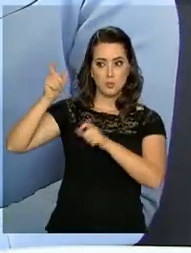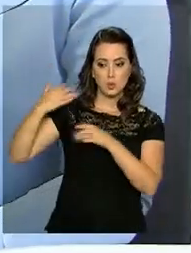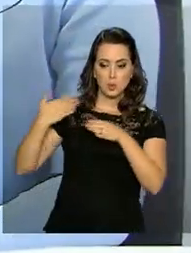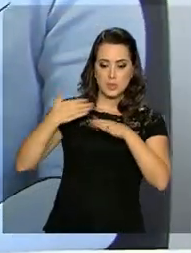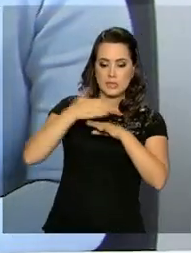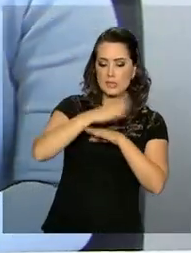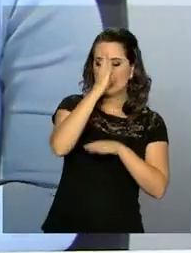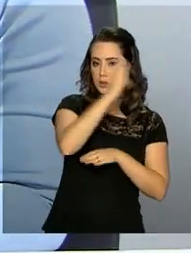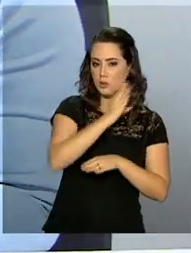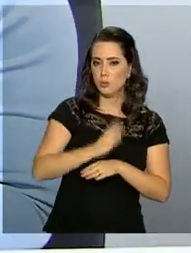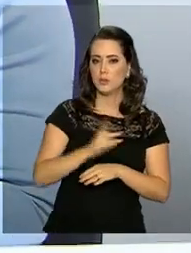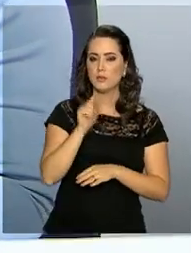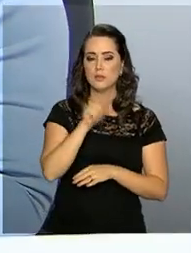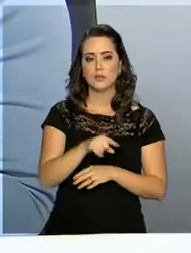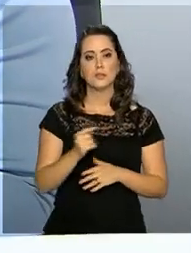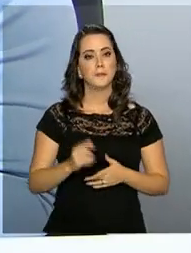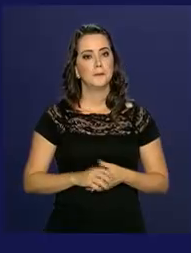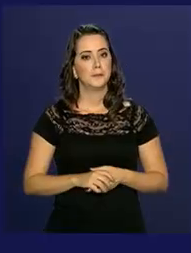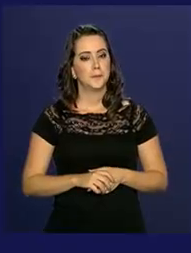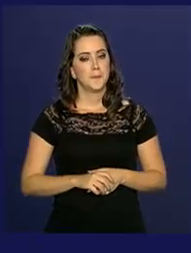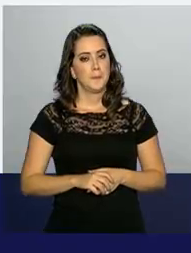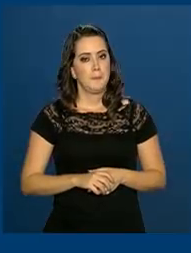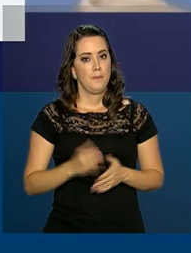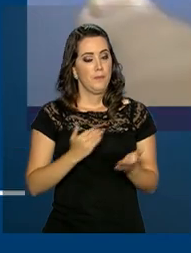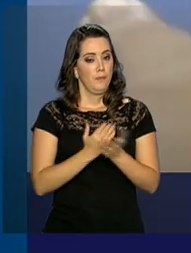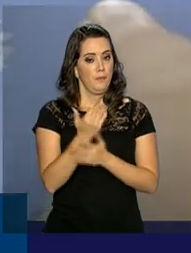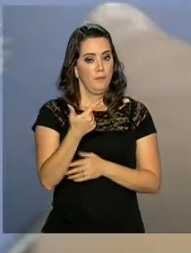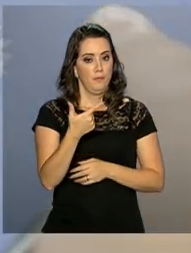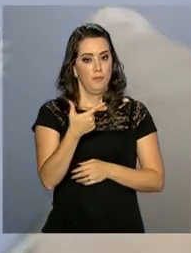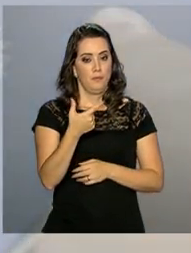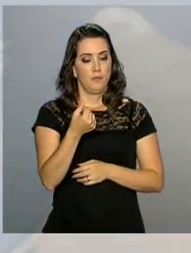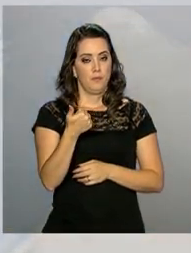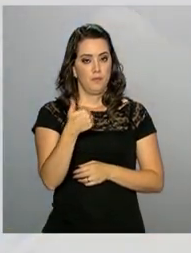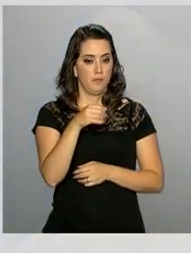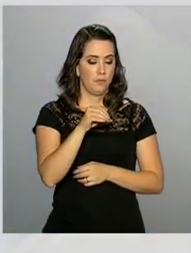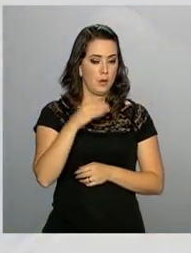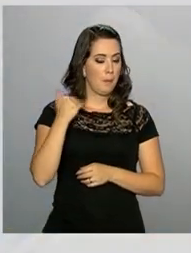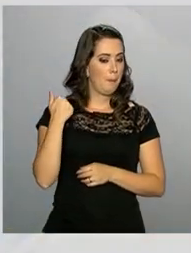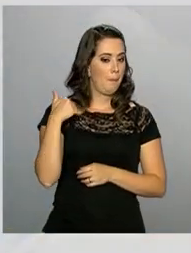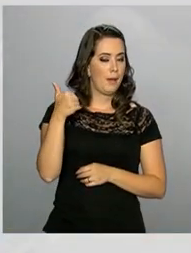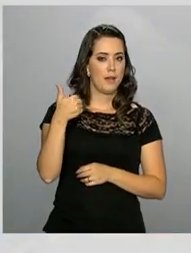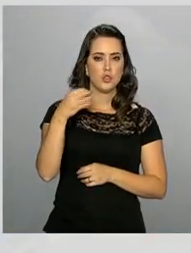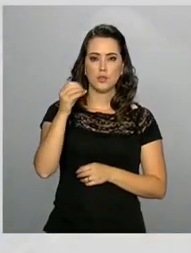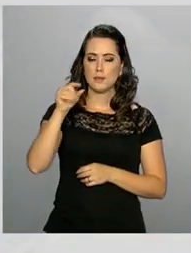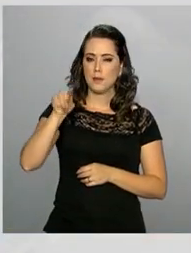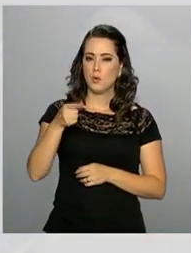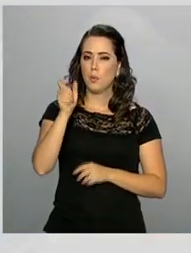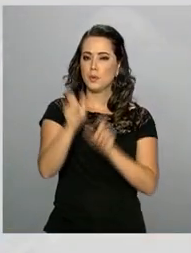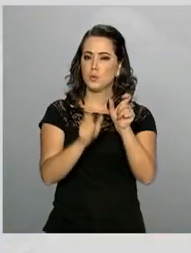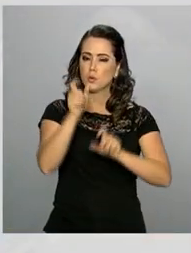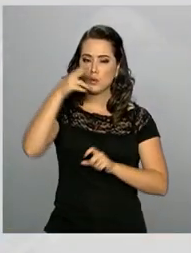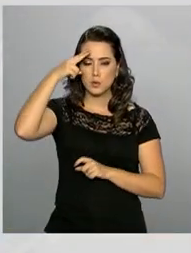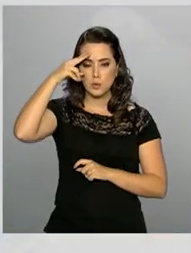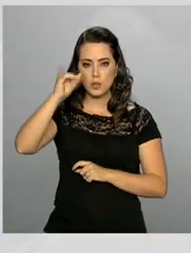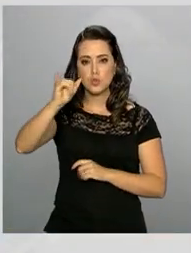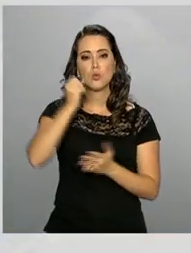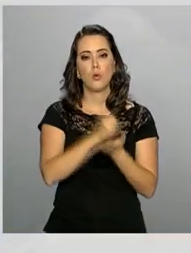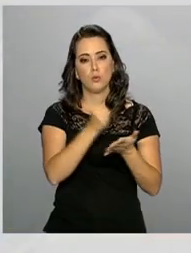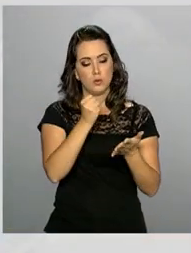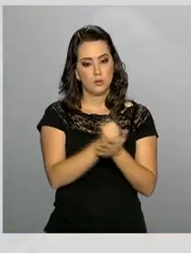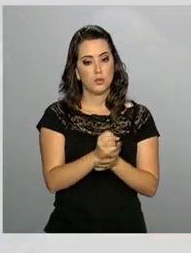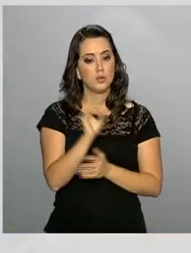no mercado formal de trabalho brasileiro. Desde 2010, foram mais de 100 mil haitianos contratados. Só